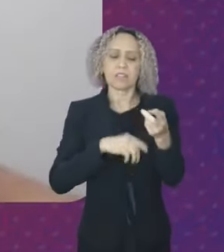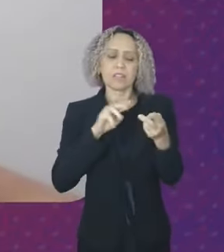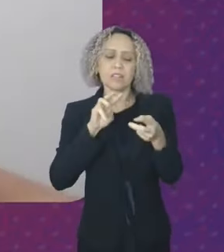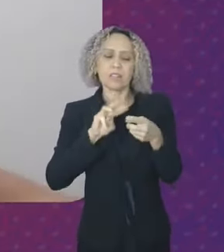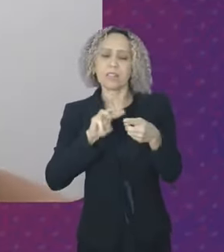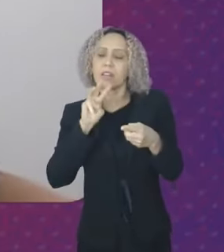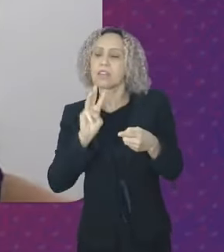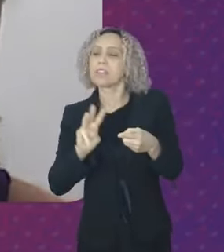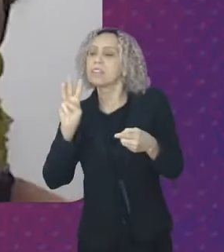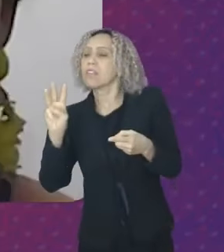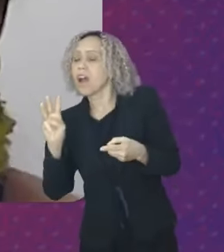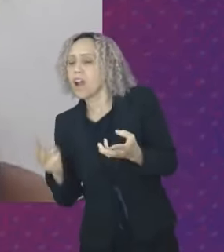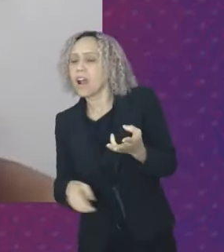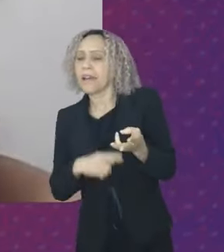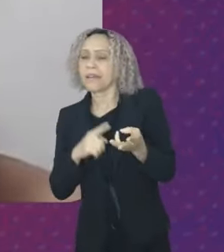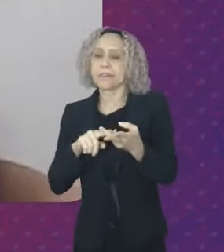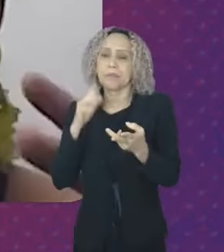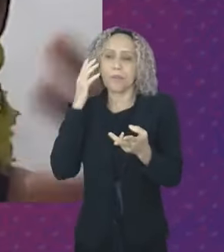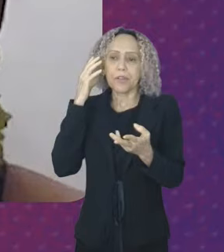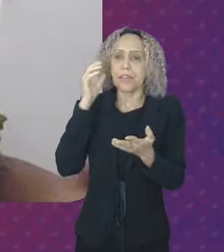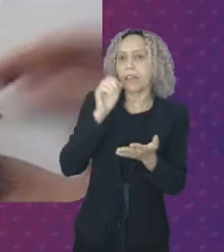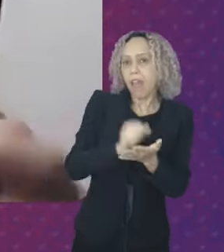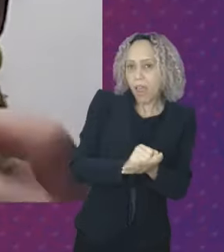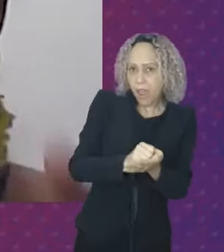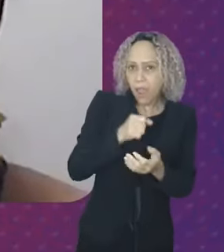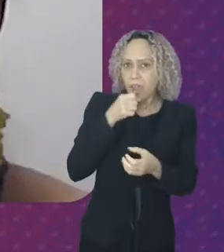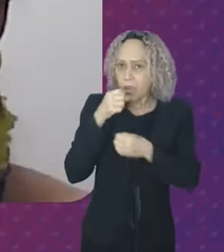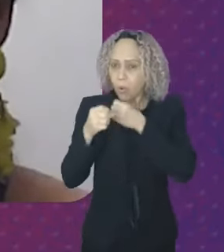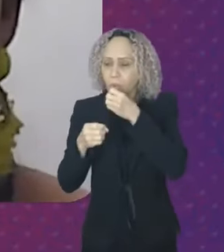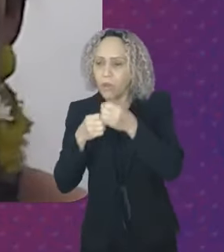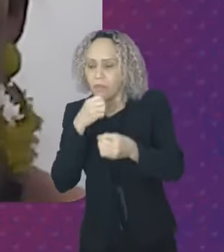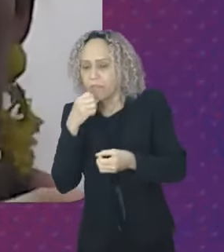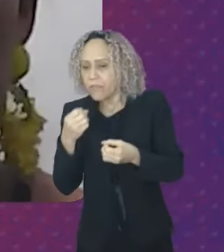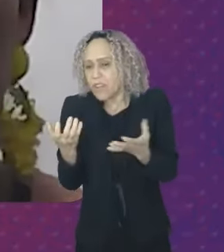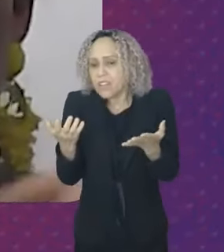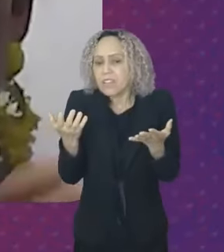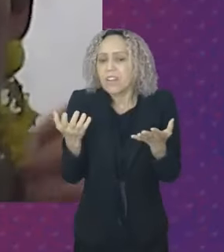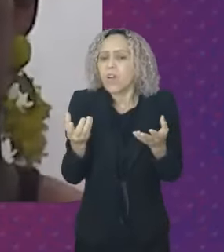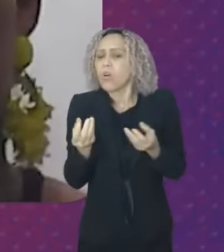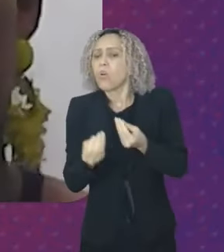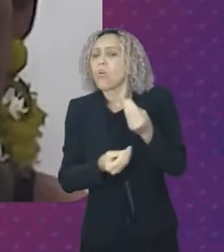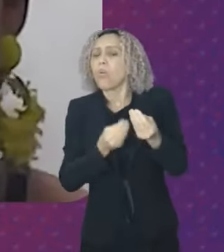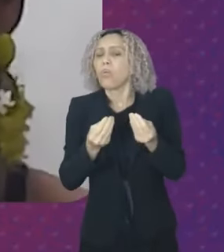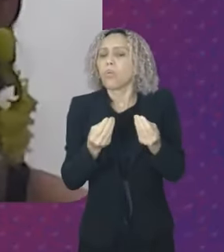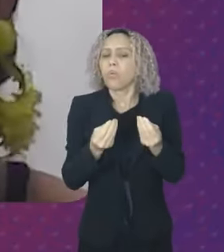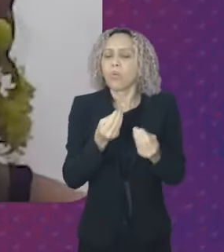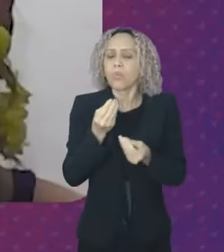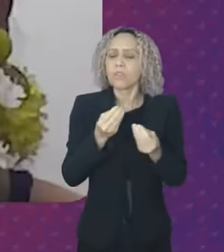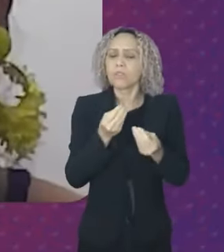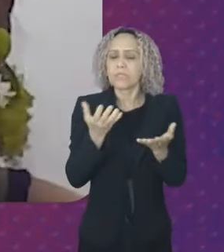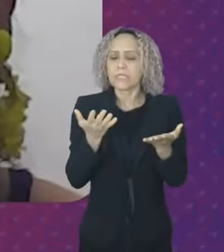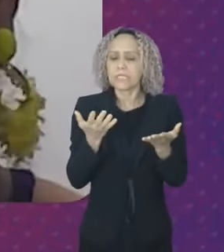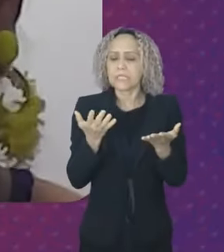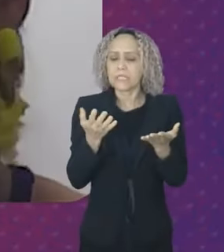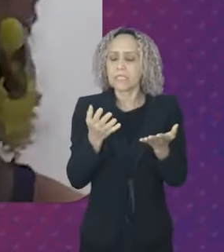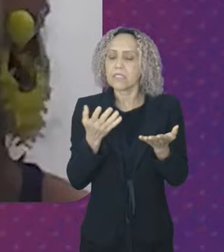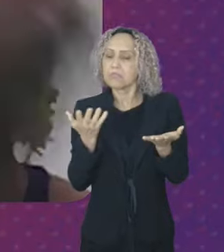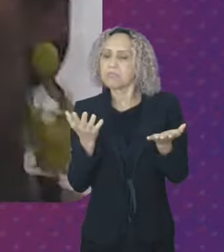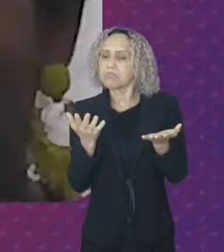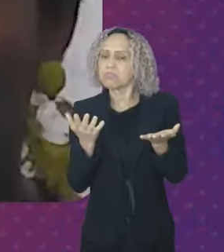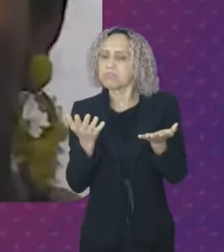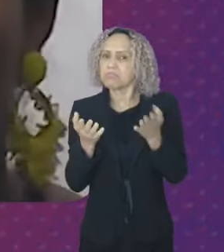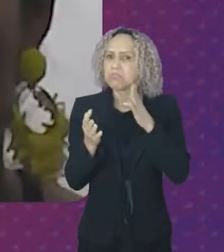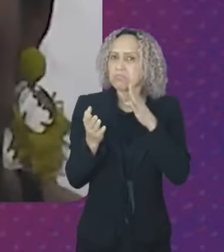em podcasts, em canais que possam levar a sua